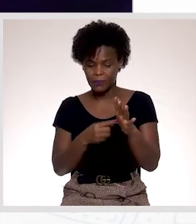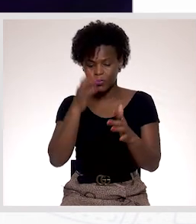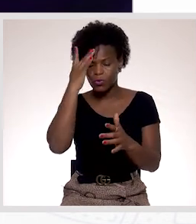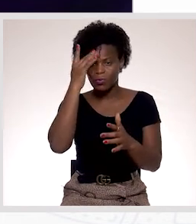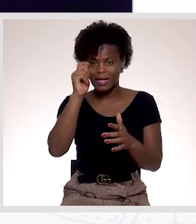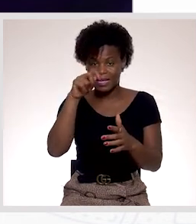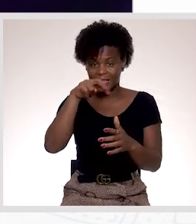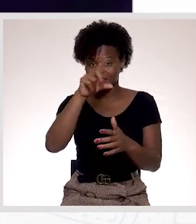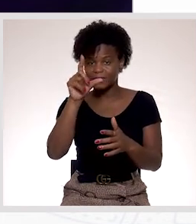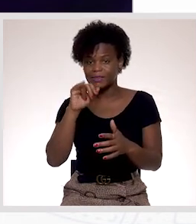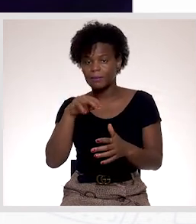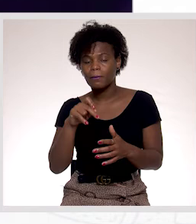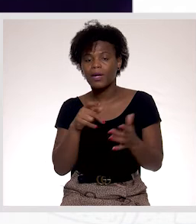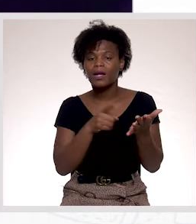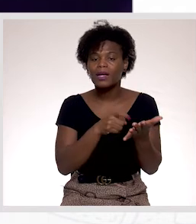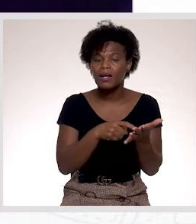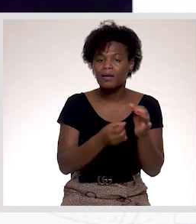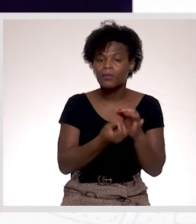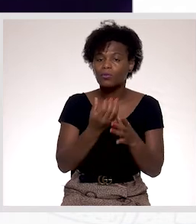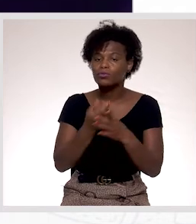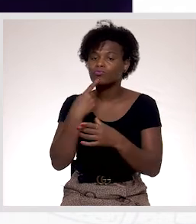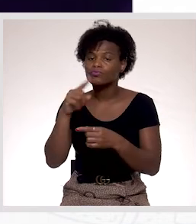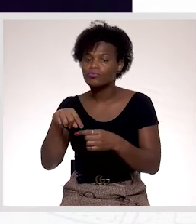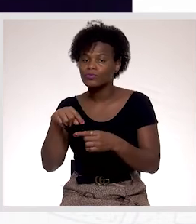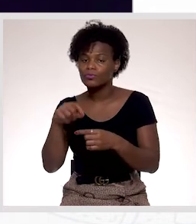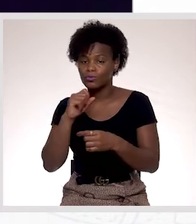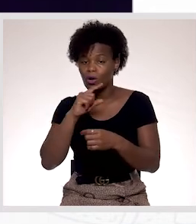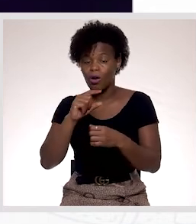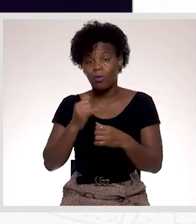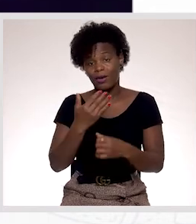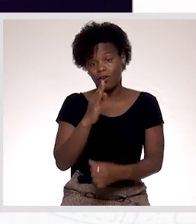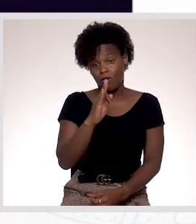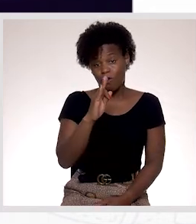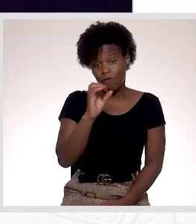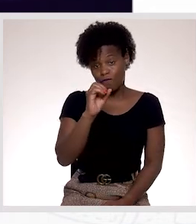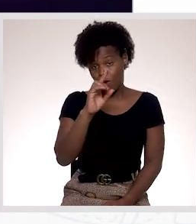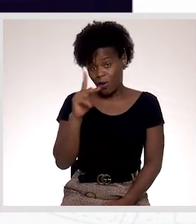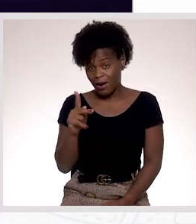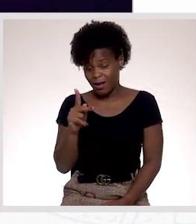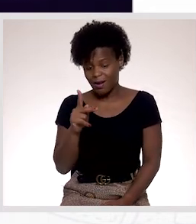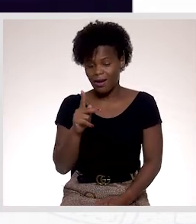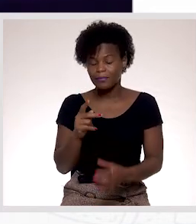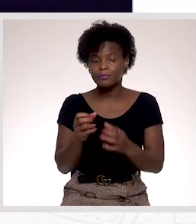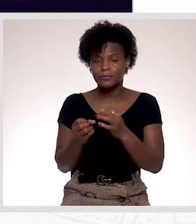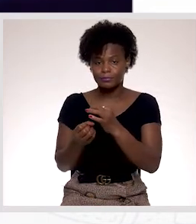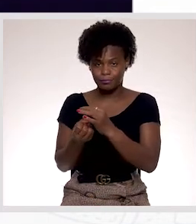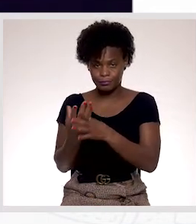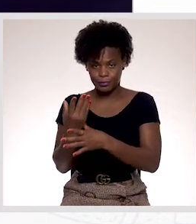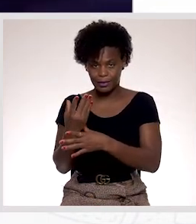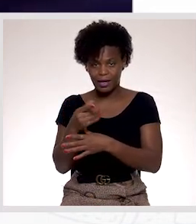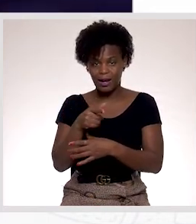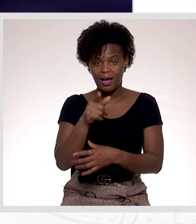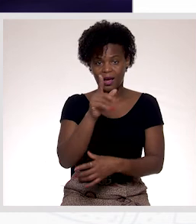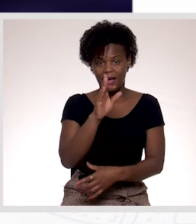Um número de enzimas são necessárias para a replicação proceder, uma vez que a forquilha de replicação é estabelecida.